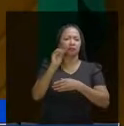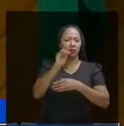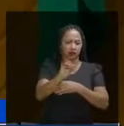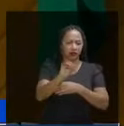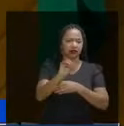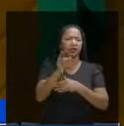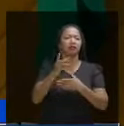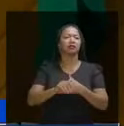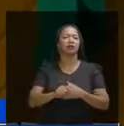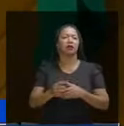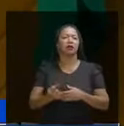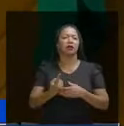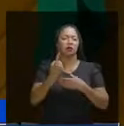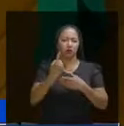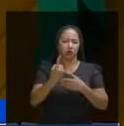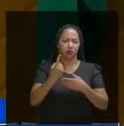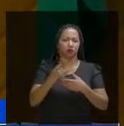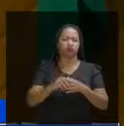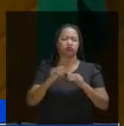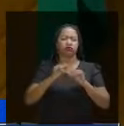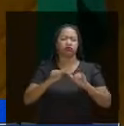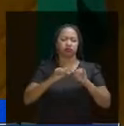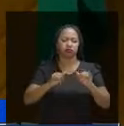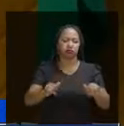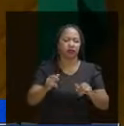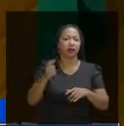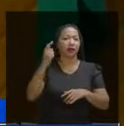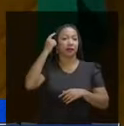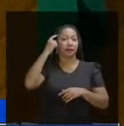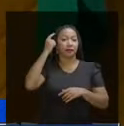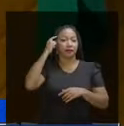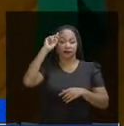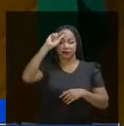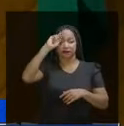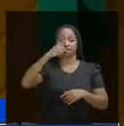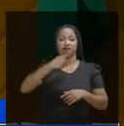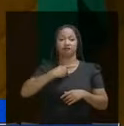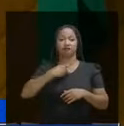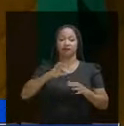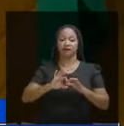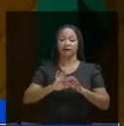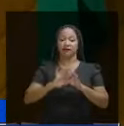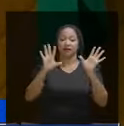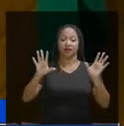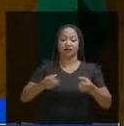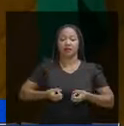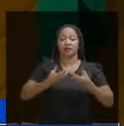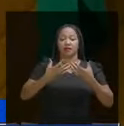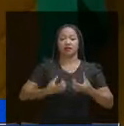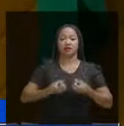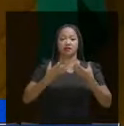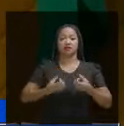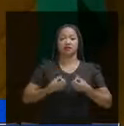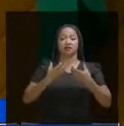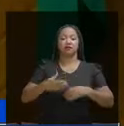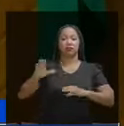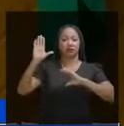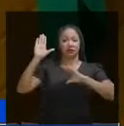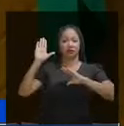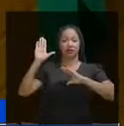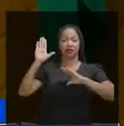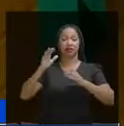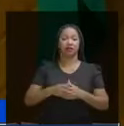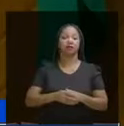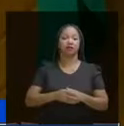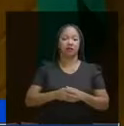assume unicamente o caráter de divulgação de pensamento pessoal, refletindo a liberdade de expressão do recorrido sobre o candidato,